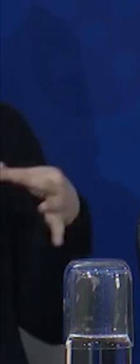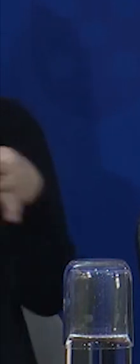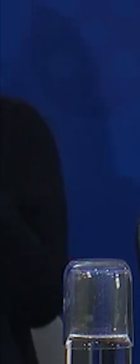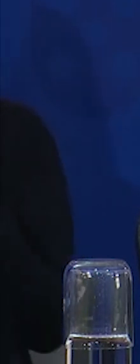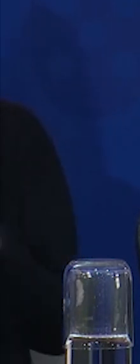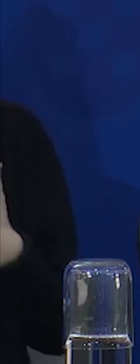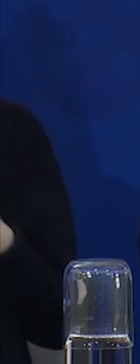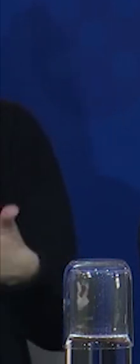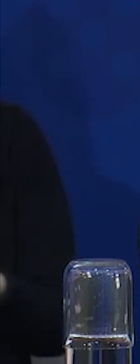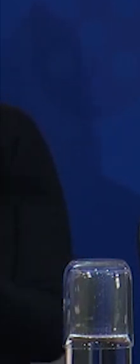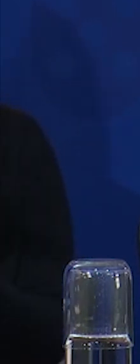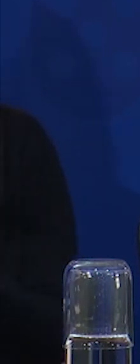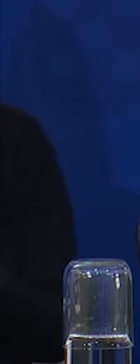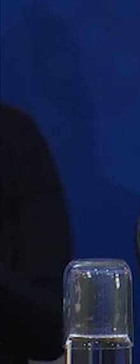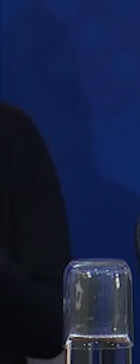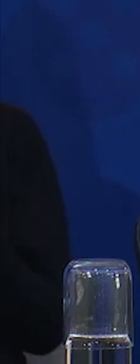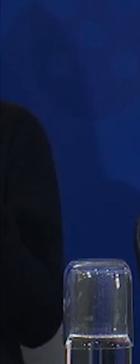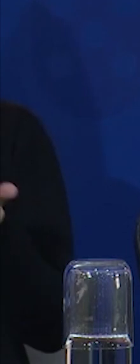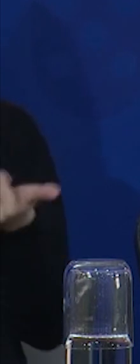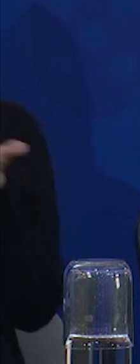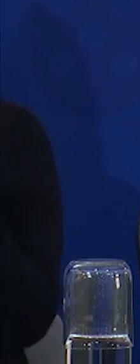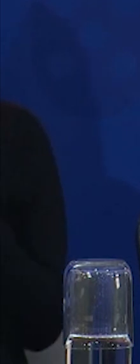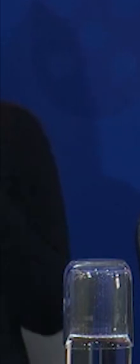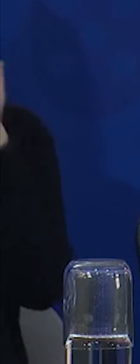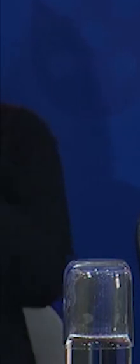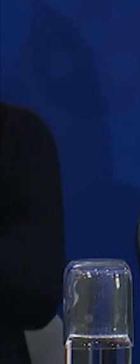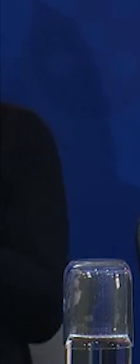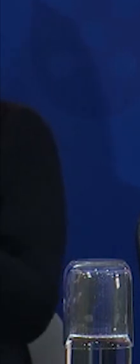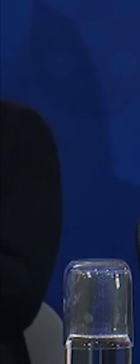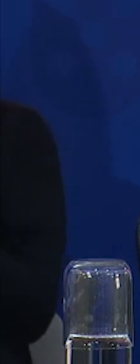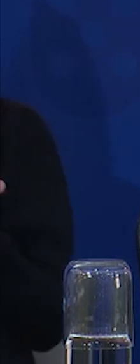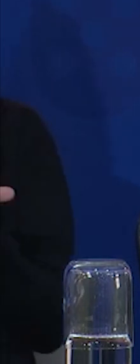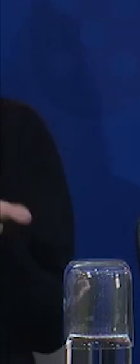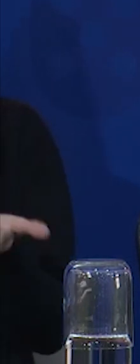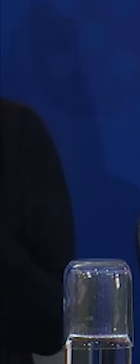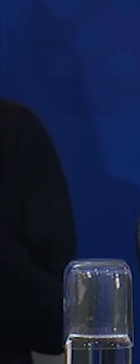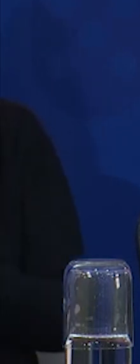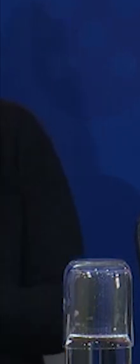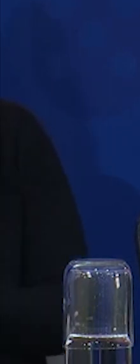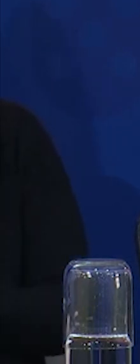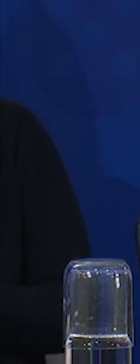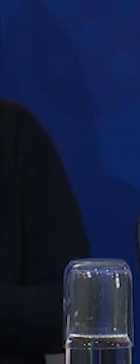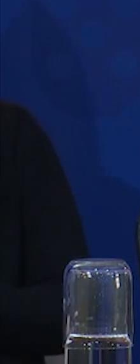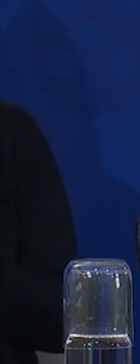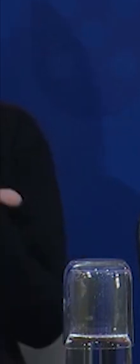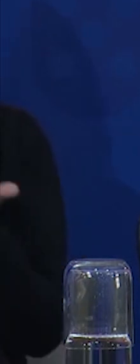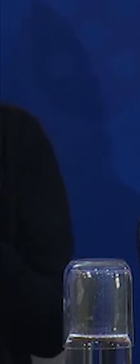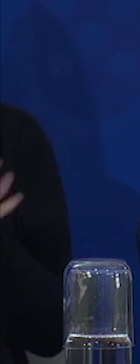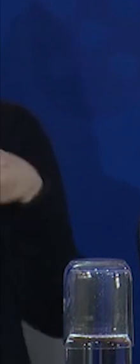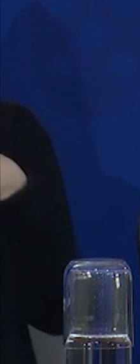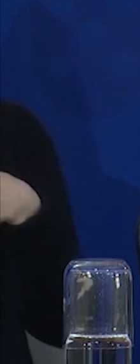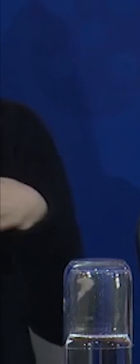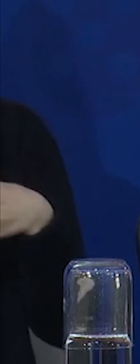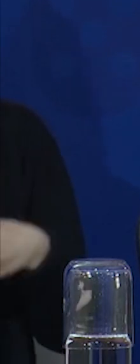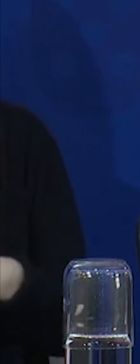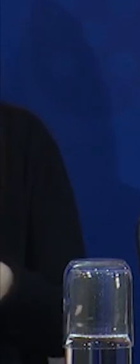câmaras municipais, com as organizações da sociedade civil, com as IPSS e também com a comunidade